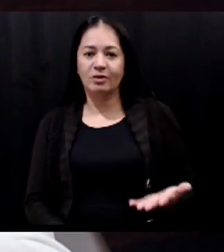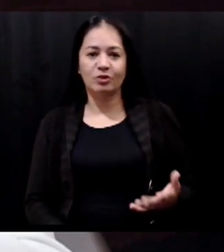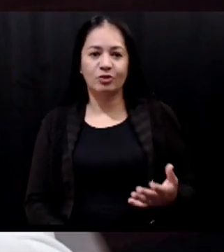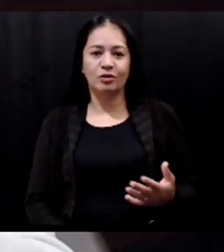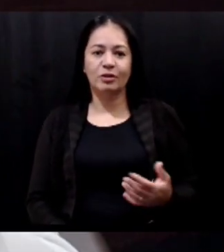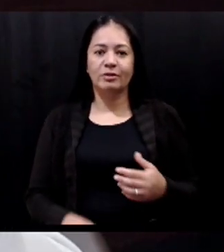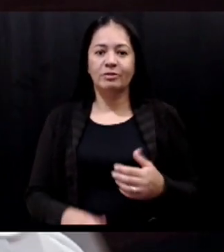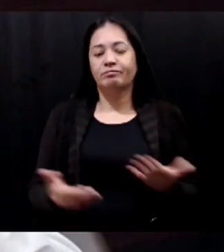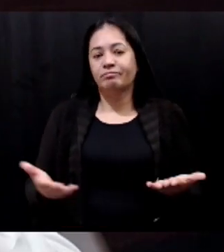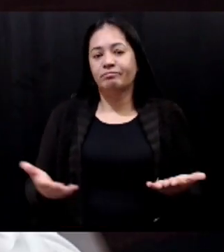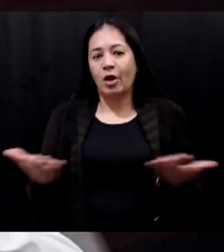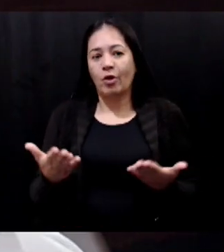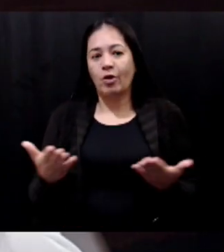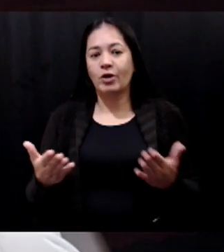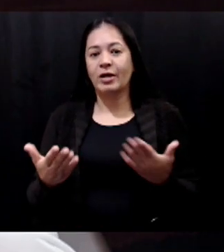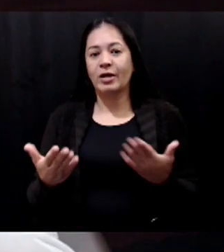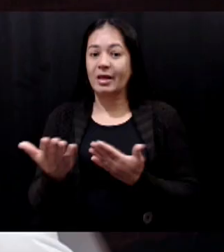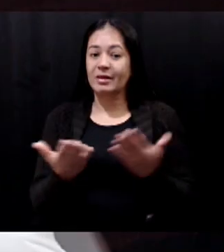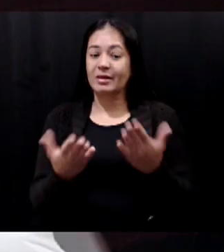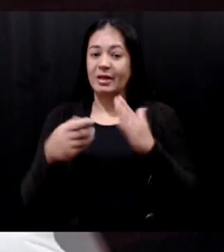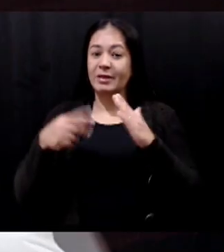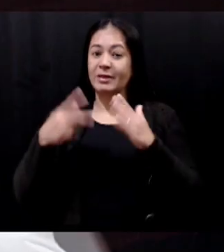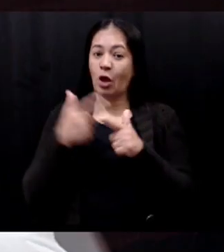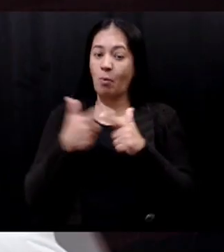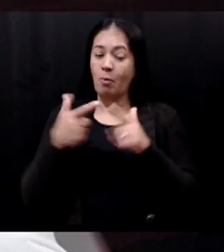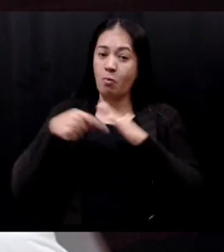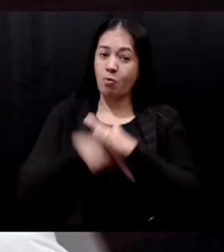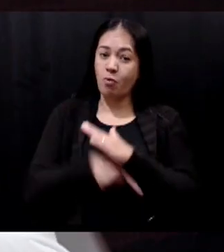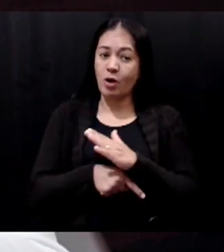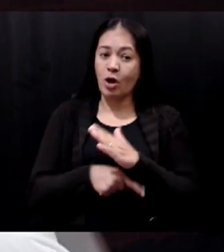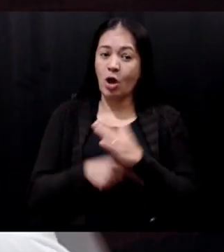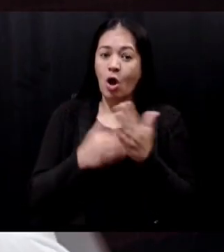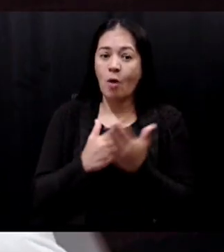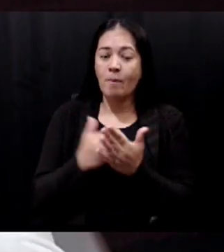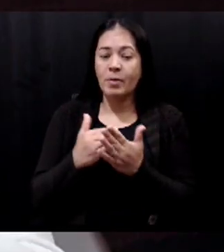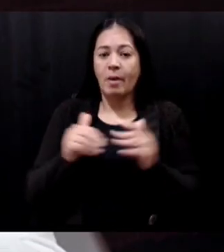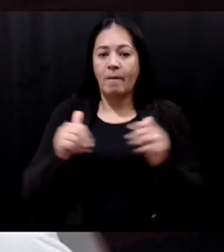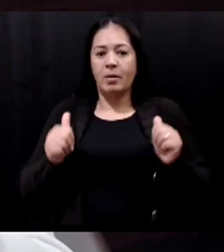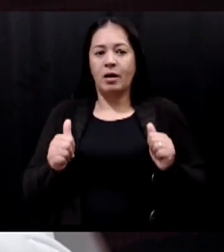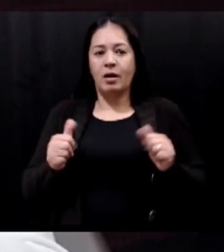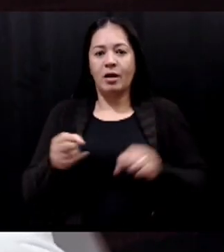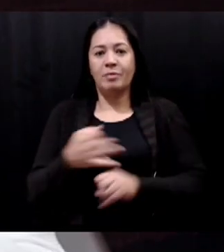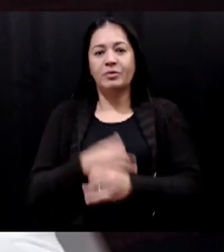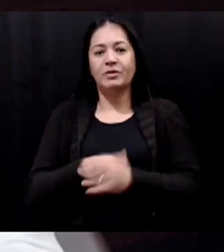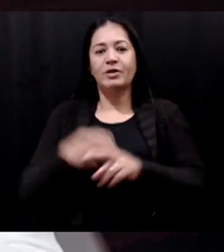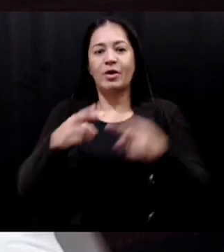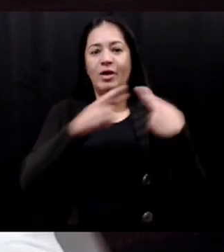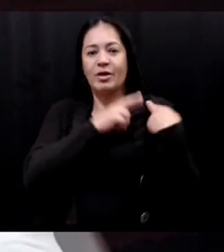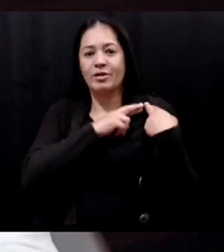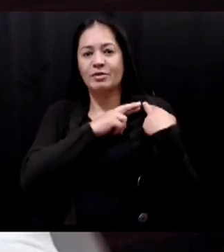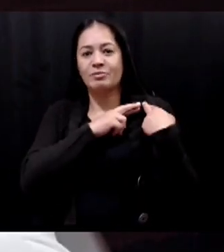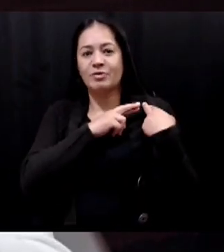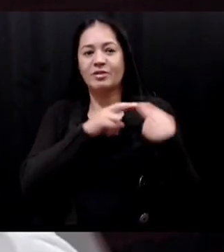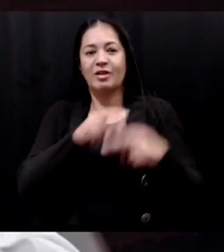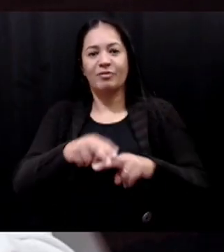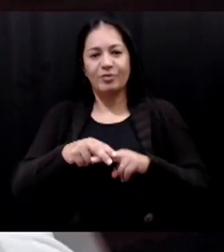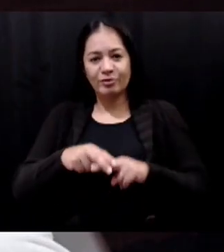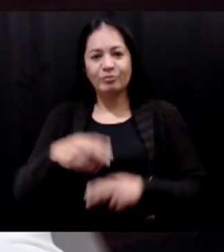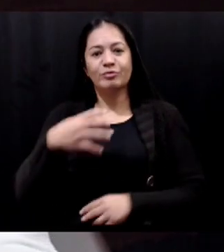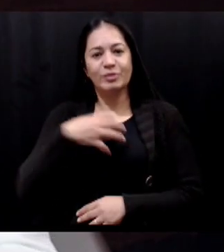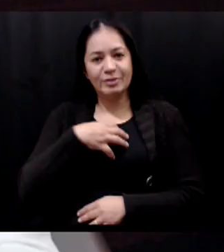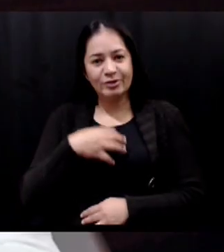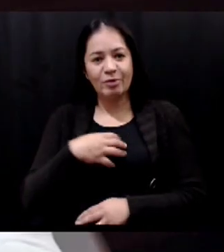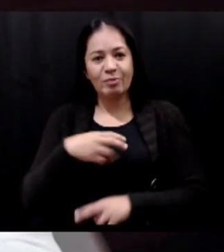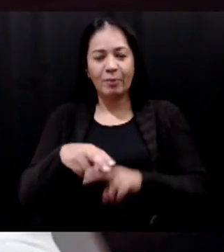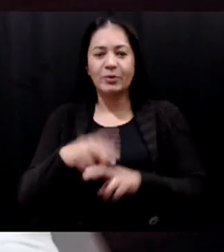raiz do problema, ela vai neutralizar a emoção responsável pelo seu atual sintoma, né? Por isso que a hipnose ela é muito